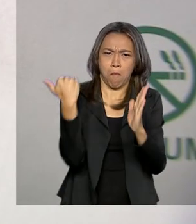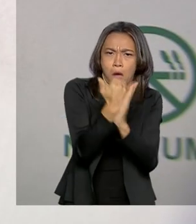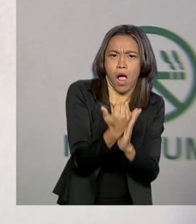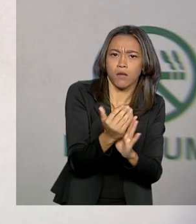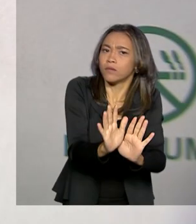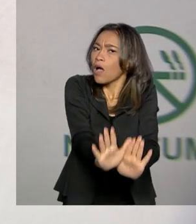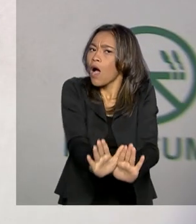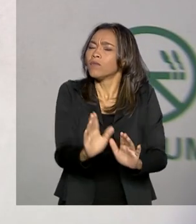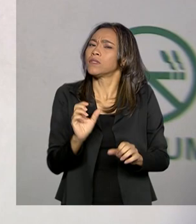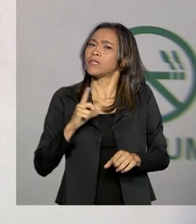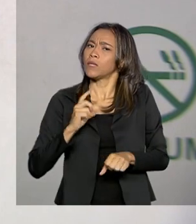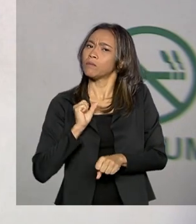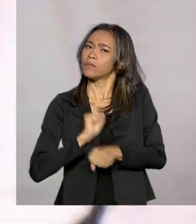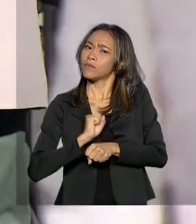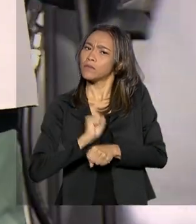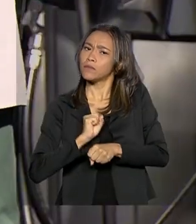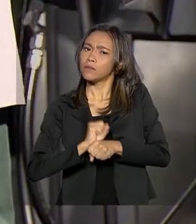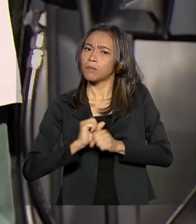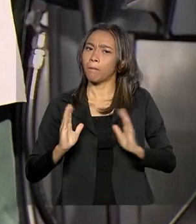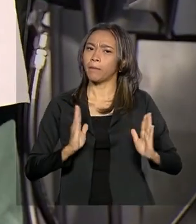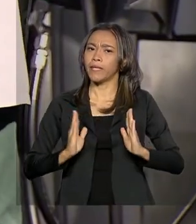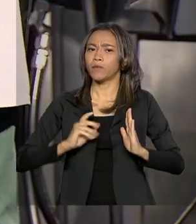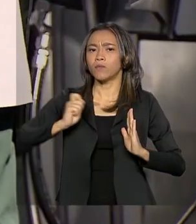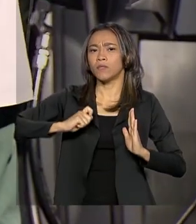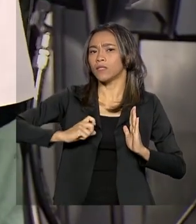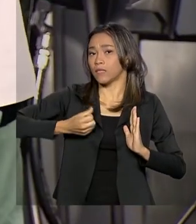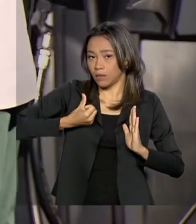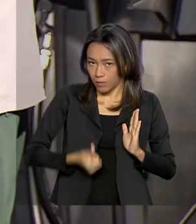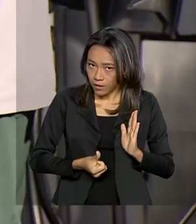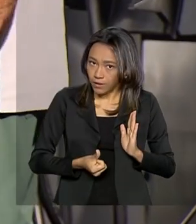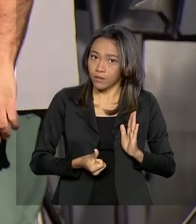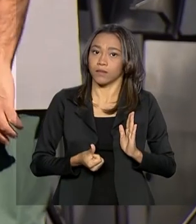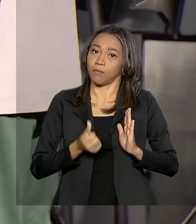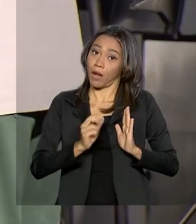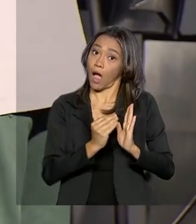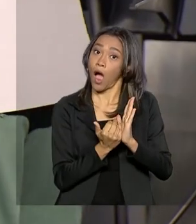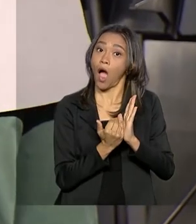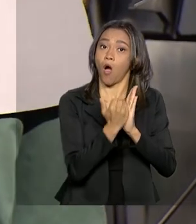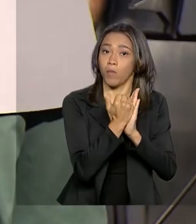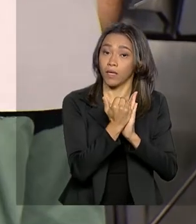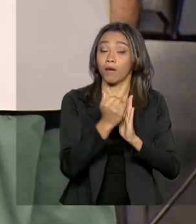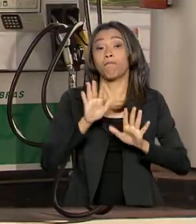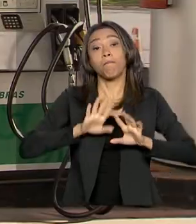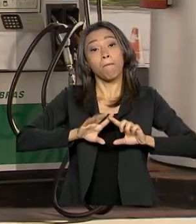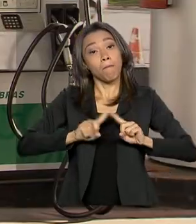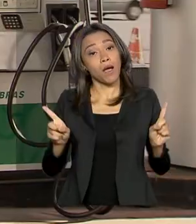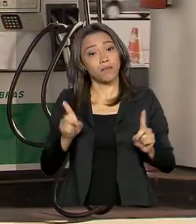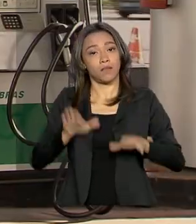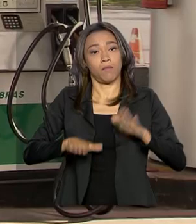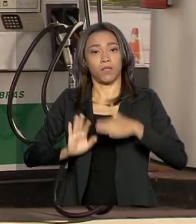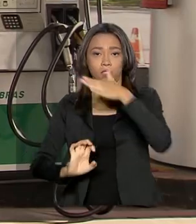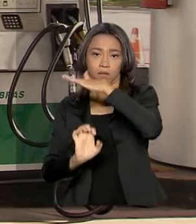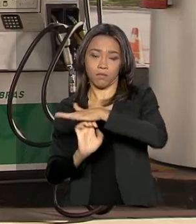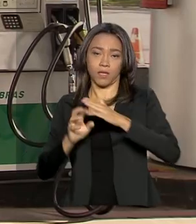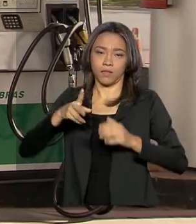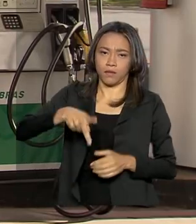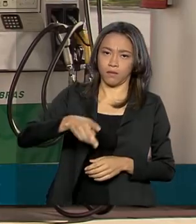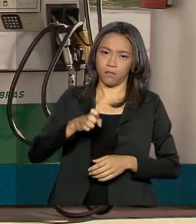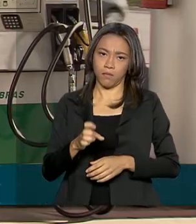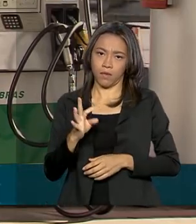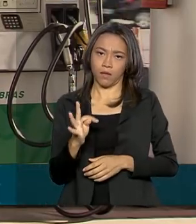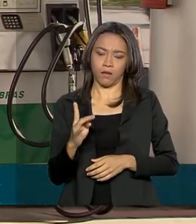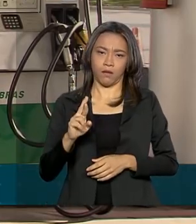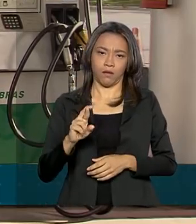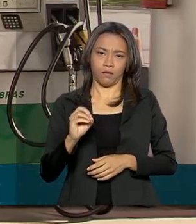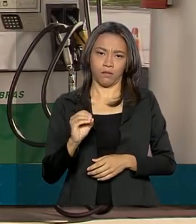de tempo de seis meses ea decisão depende exclusivamente da petrobras para o consumidor interessa saber que o